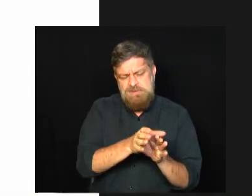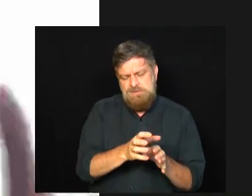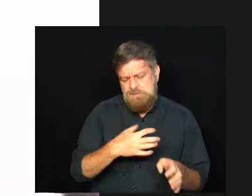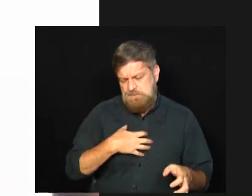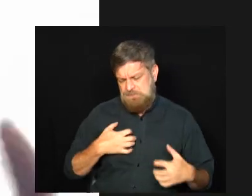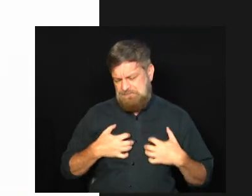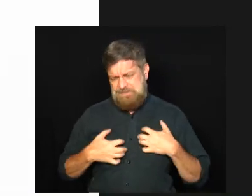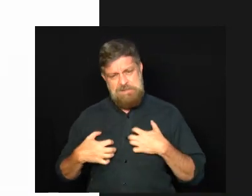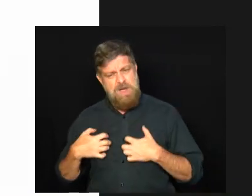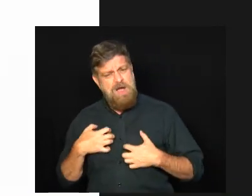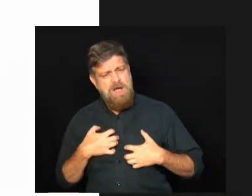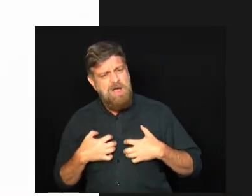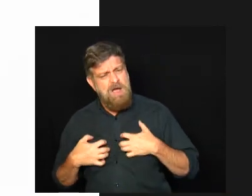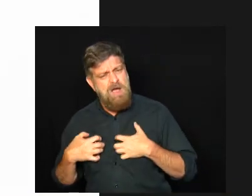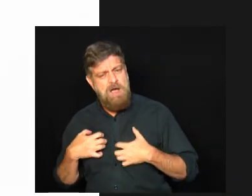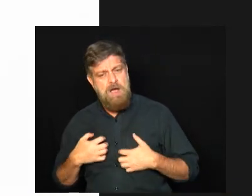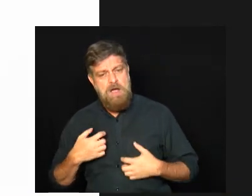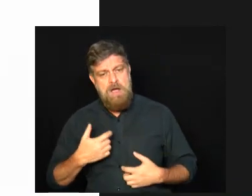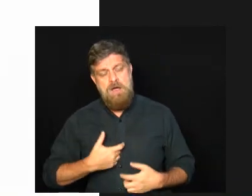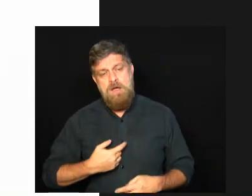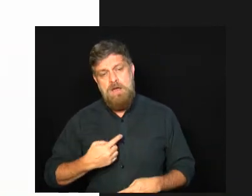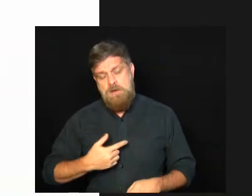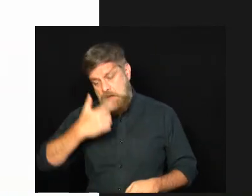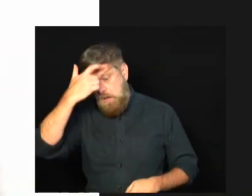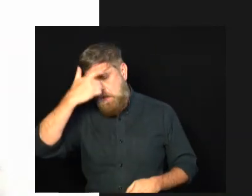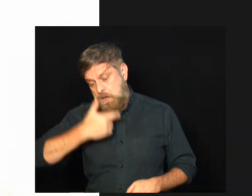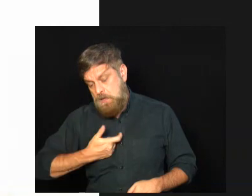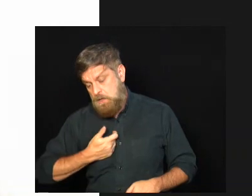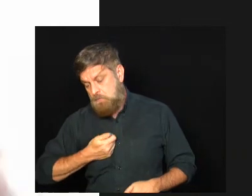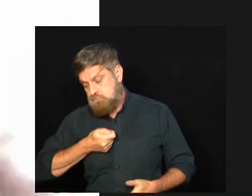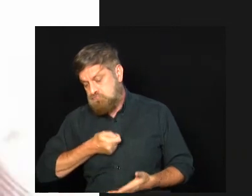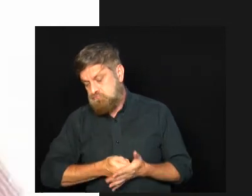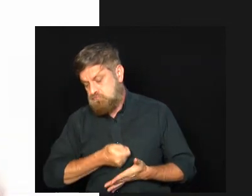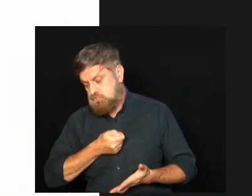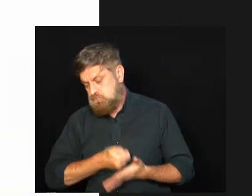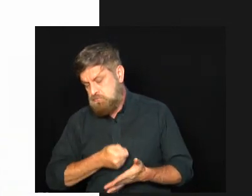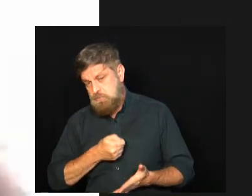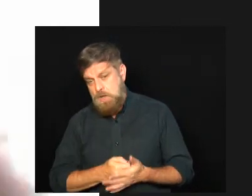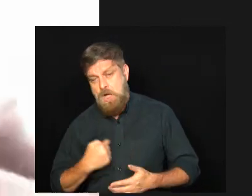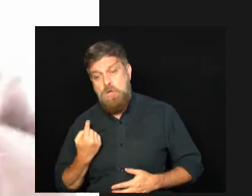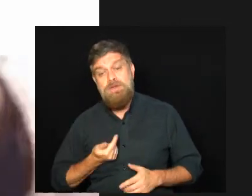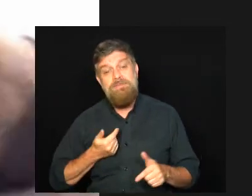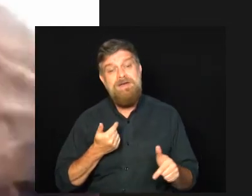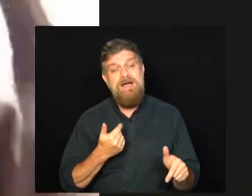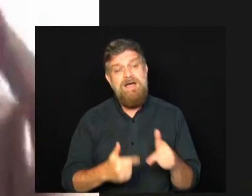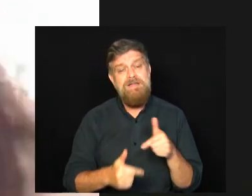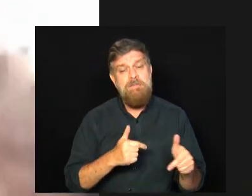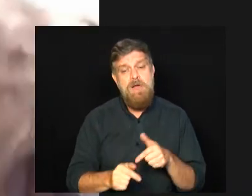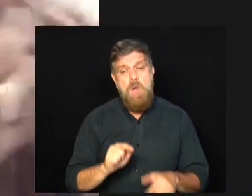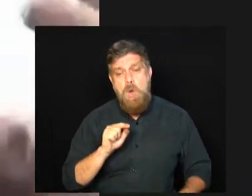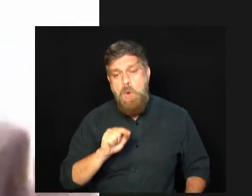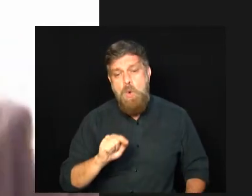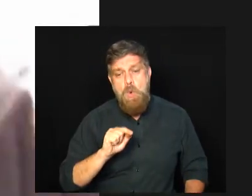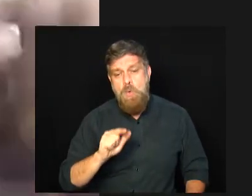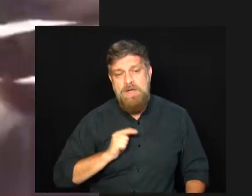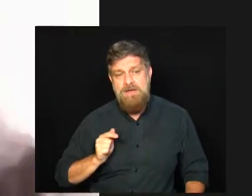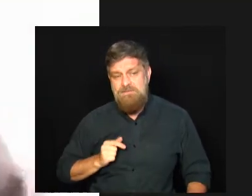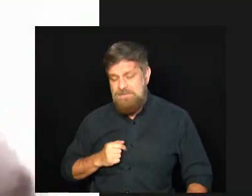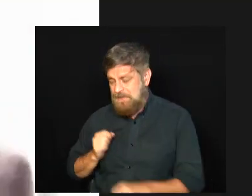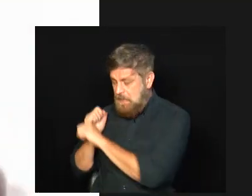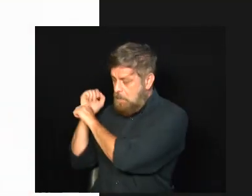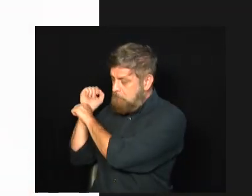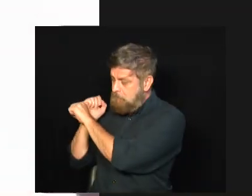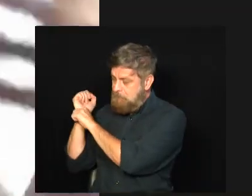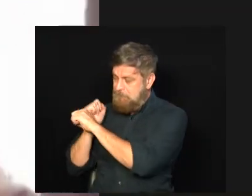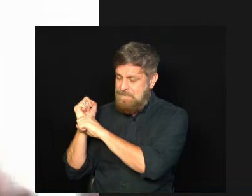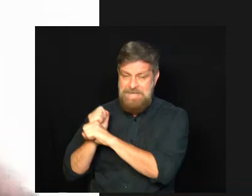Por quê? Porque eu insisti que nós temos que trabalhar com o patrimônio construído há